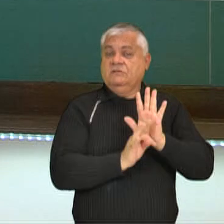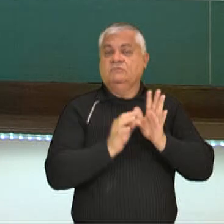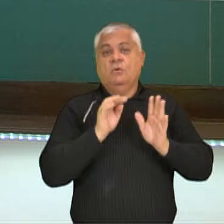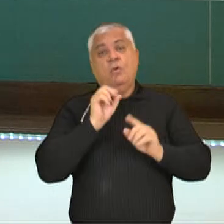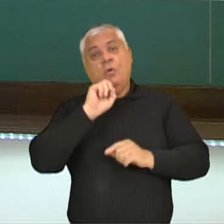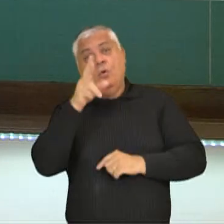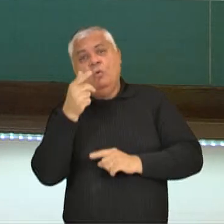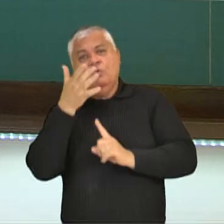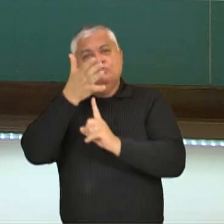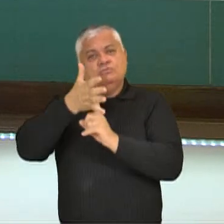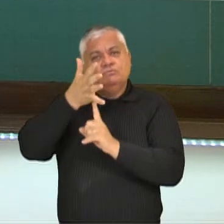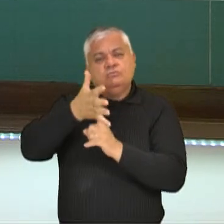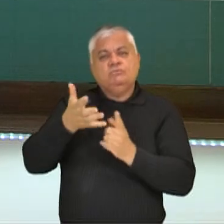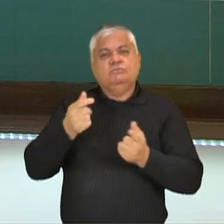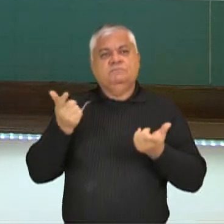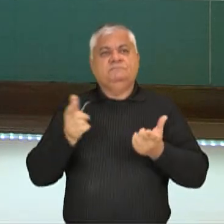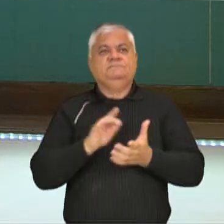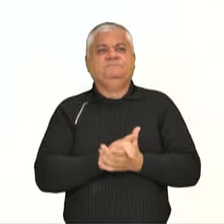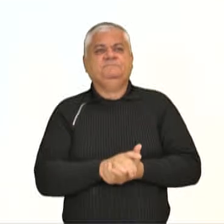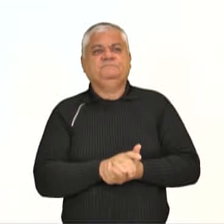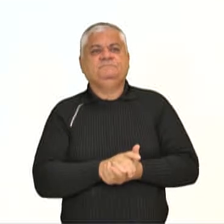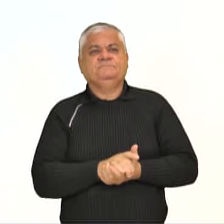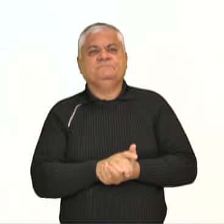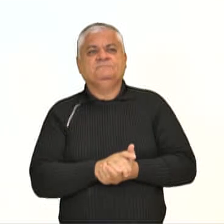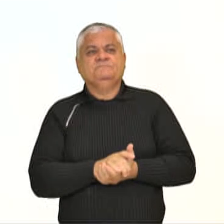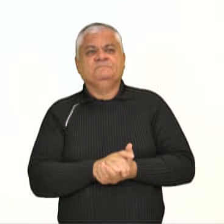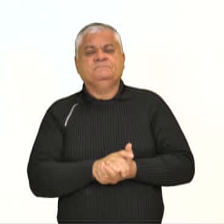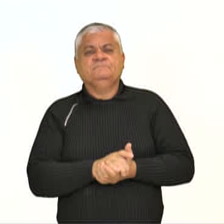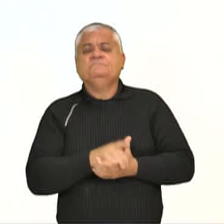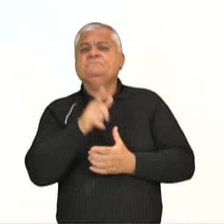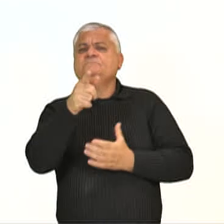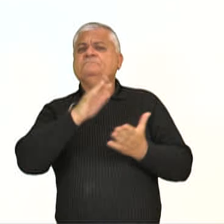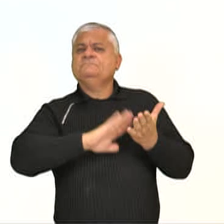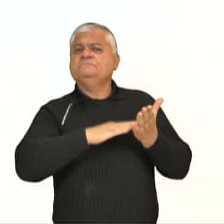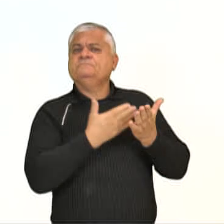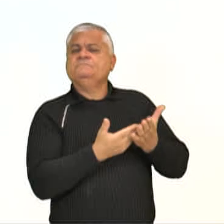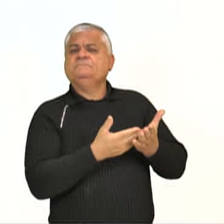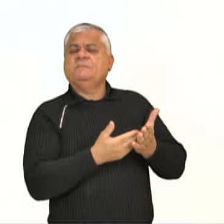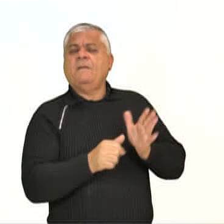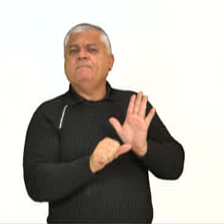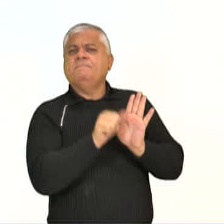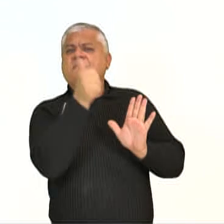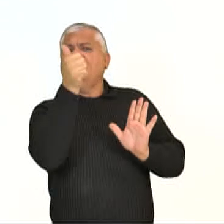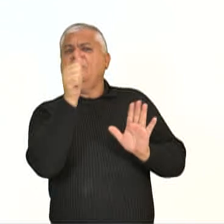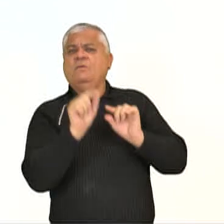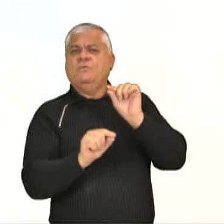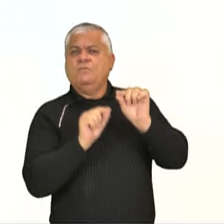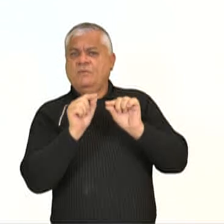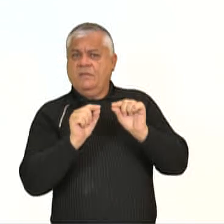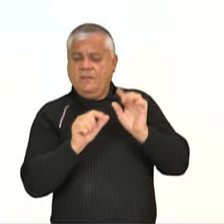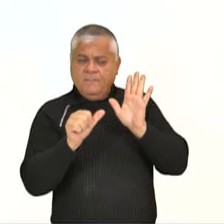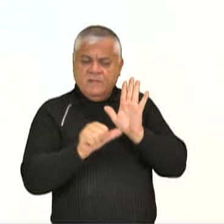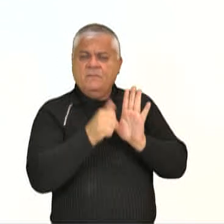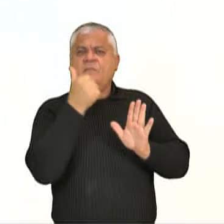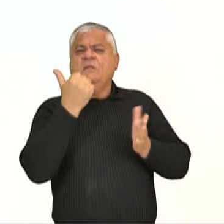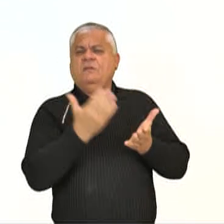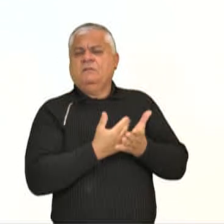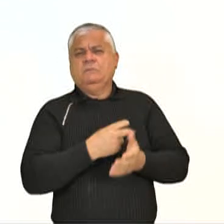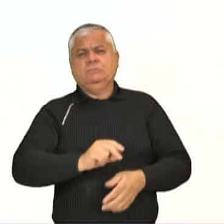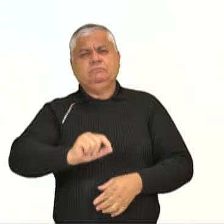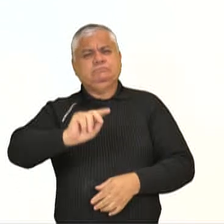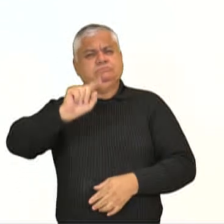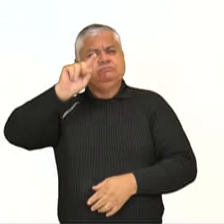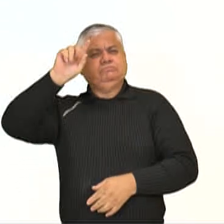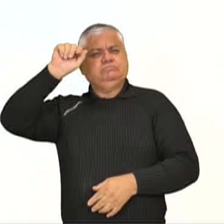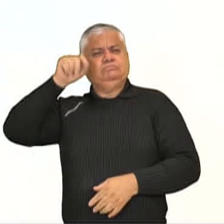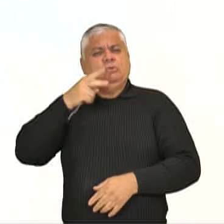né? Ou de reconhecê-lo, né? Então, Da Interpretação é o primeiro livro do Órgão, né? Uma obra publicada há mais de